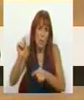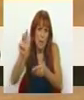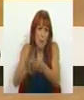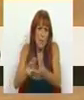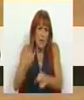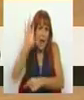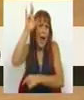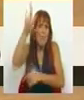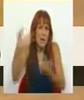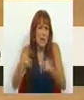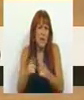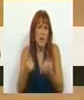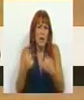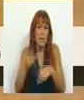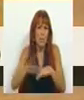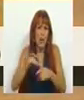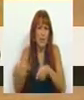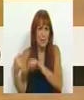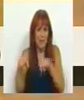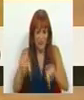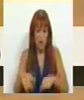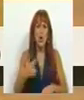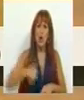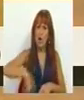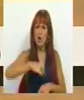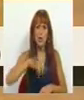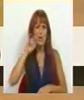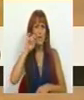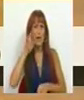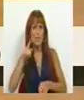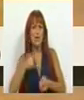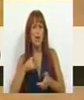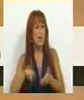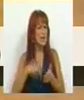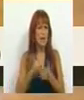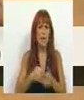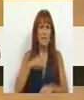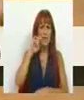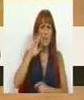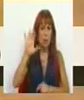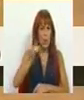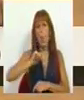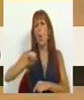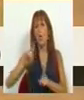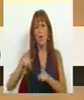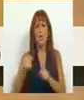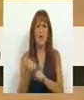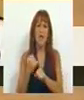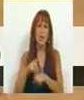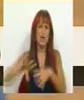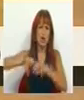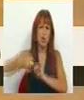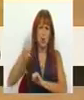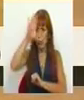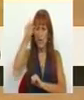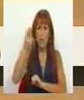aprovado amanhã em resultado deste debate. Aquilo que nós todos defendemos e que nós sempre defendemos, mesmo contra aquela que foi a ação destrutiva do